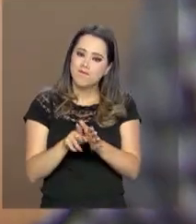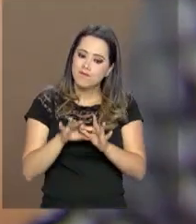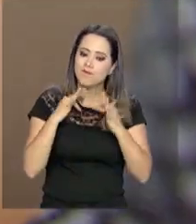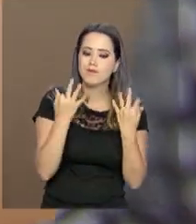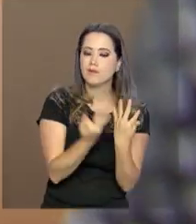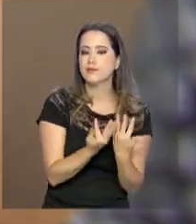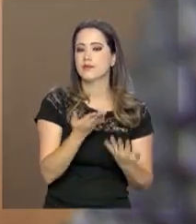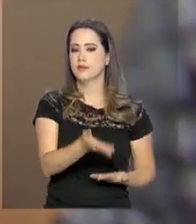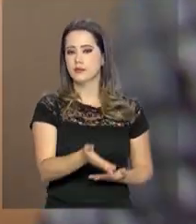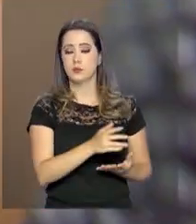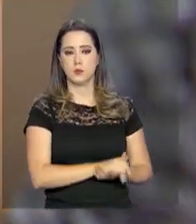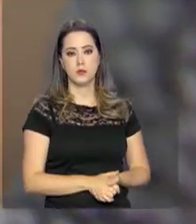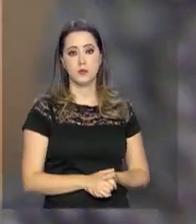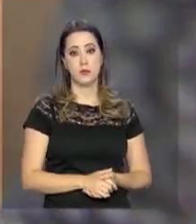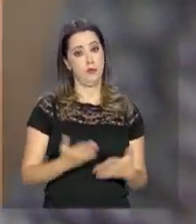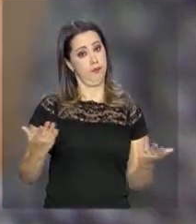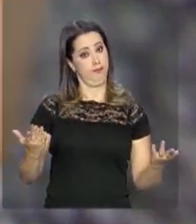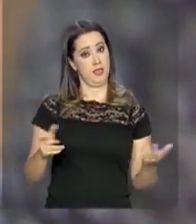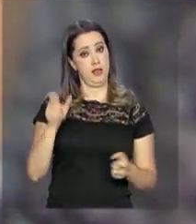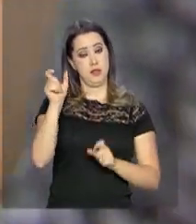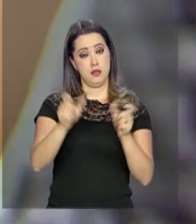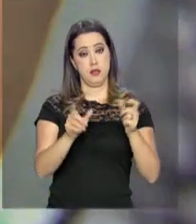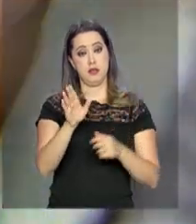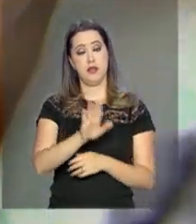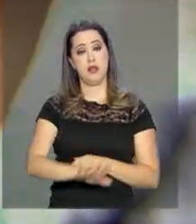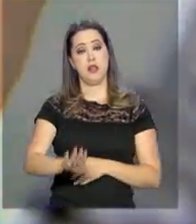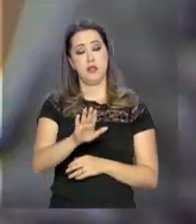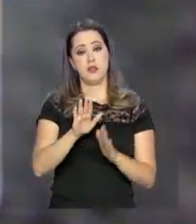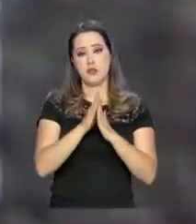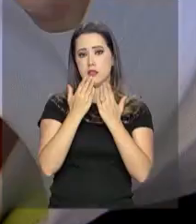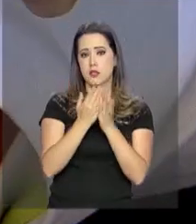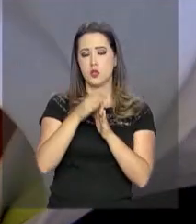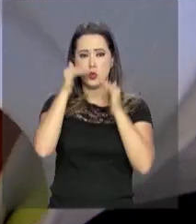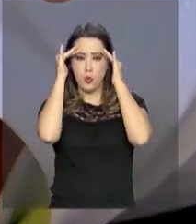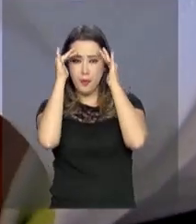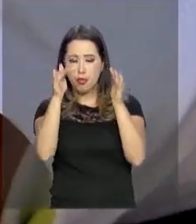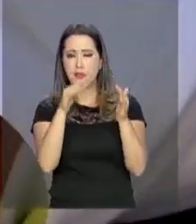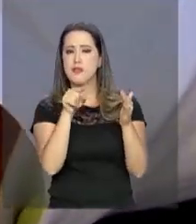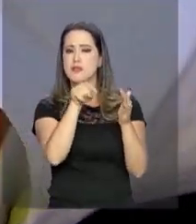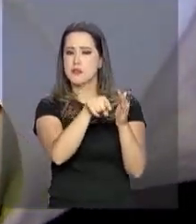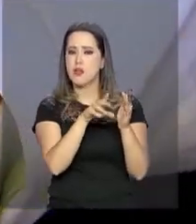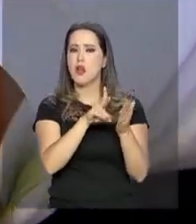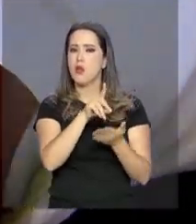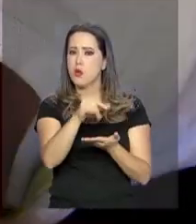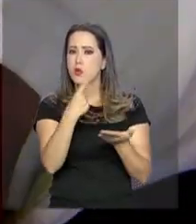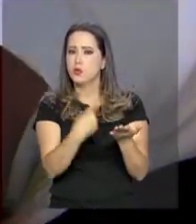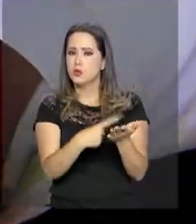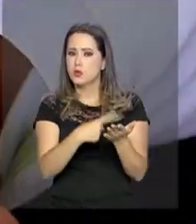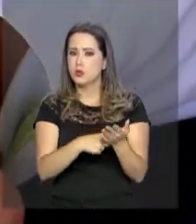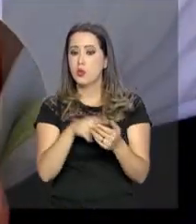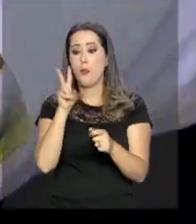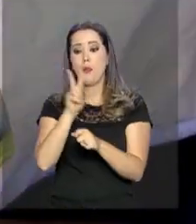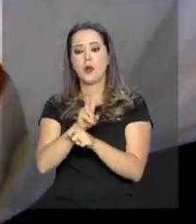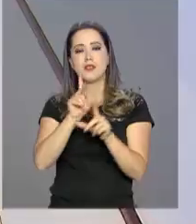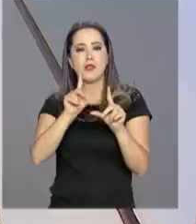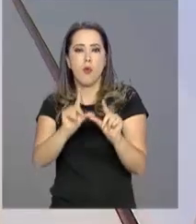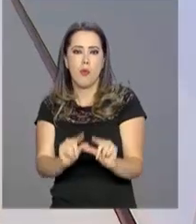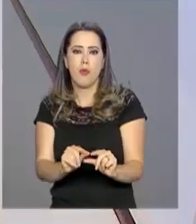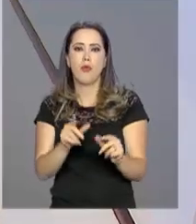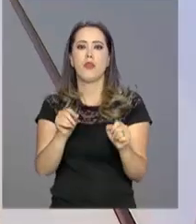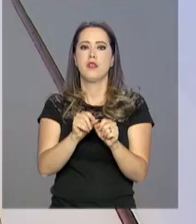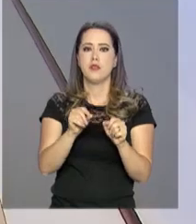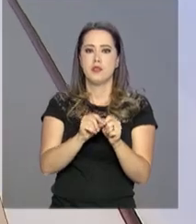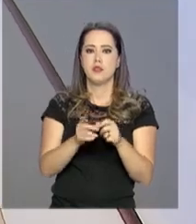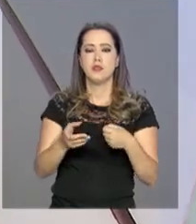A decisão de alguns pais de não seguir o calendário de vacinação tem causado uma baixa cobertura e fez com